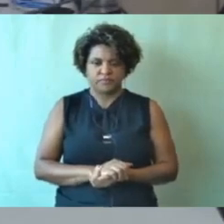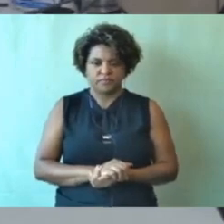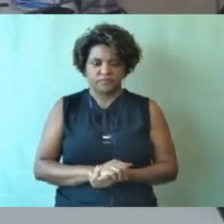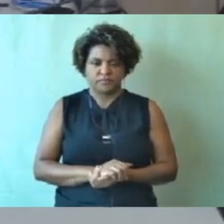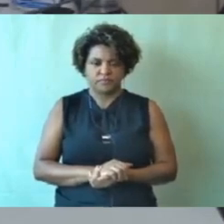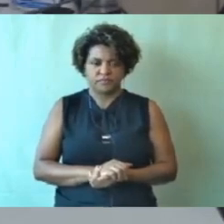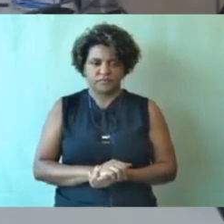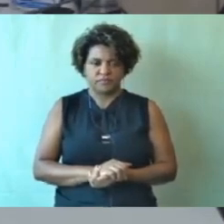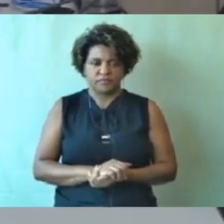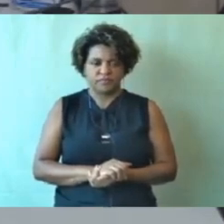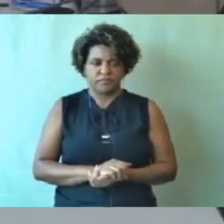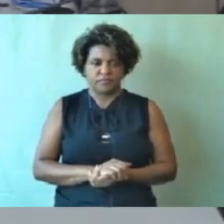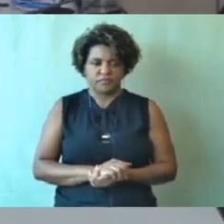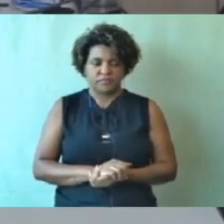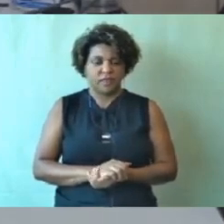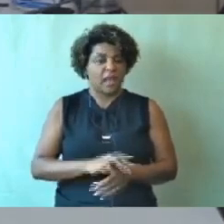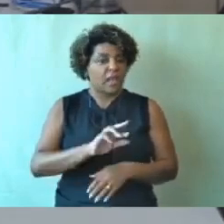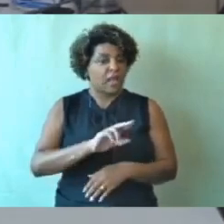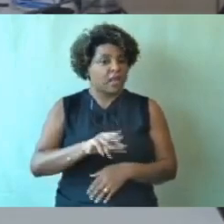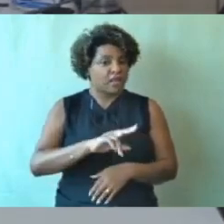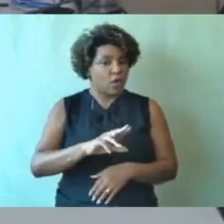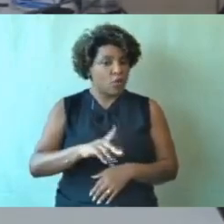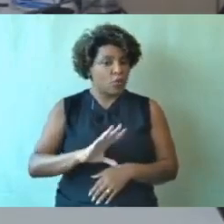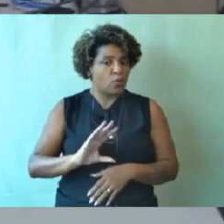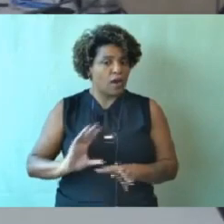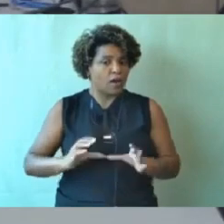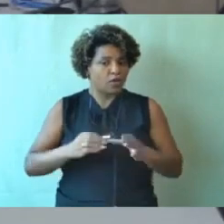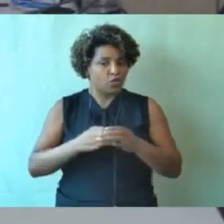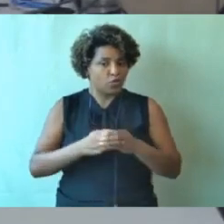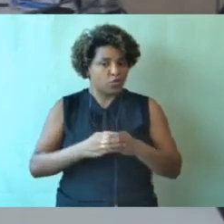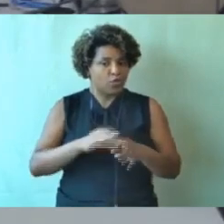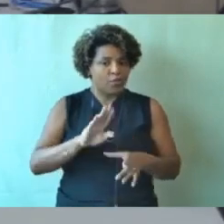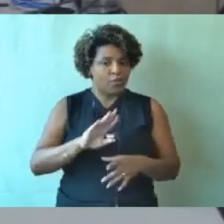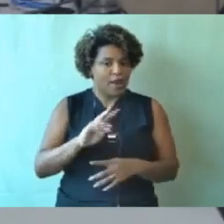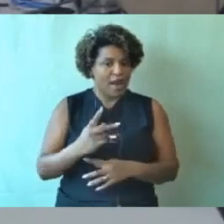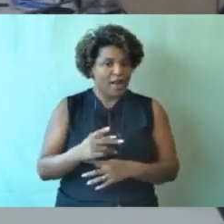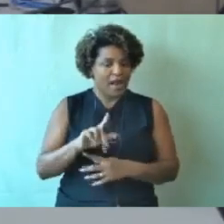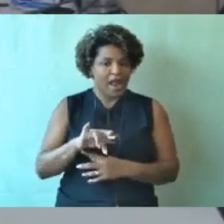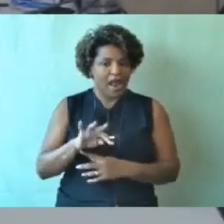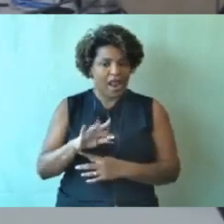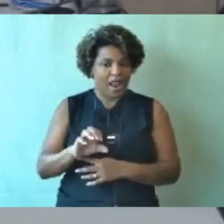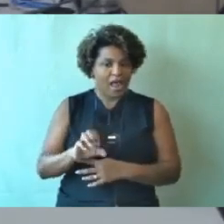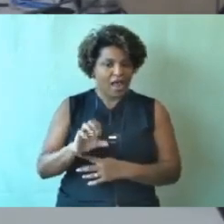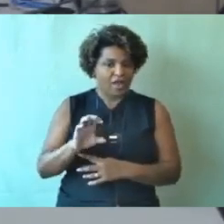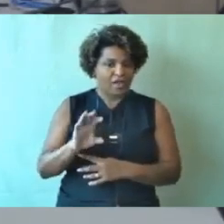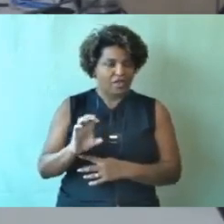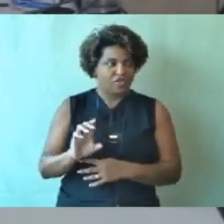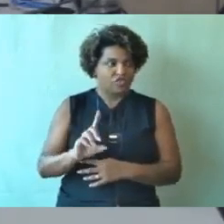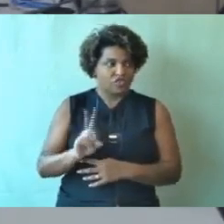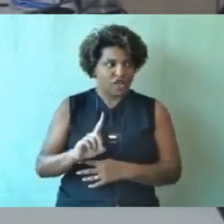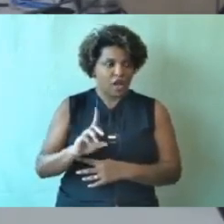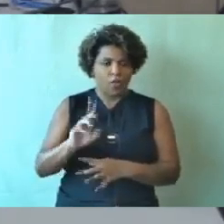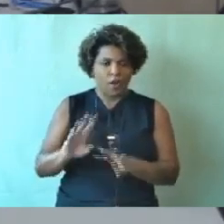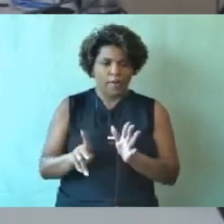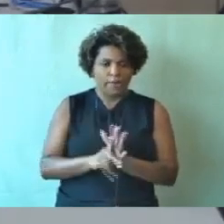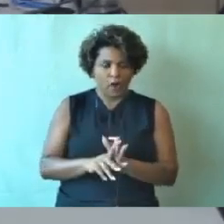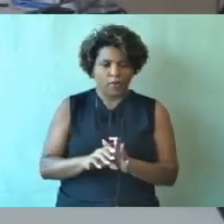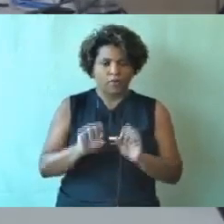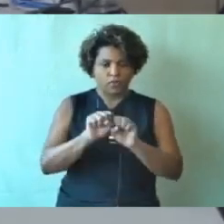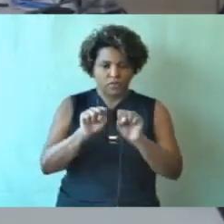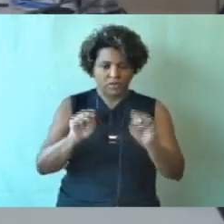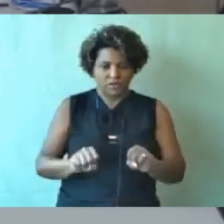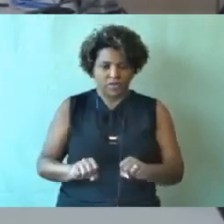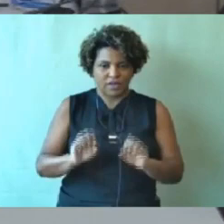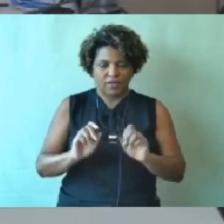falando, não é do consórcio Vegalese, não, vereador do sistema, tá? Nós entendemos que o senhor deu uma resposta genérica.